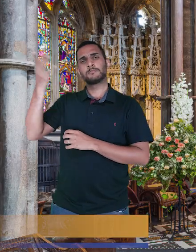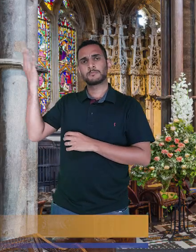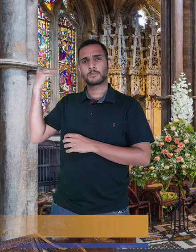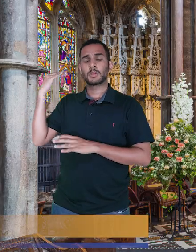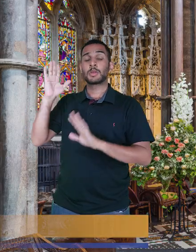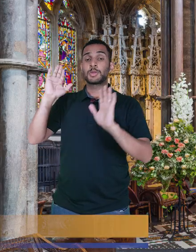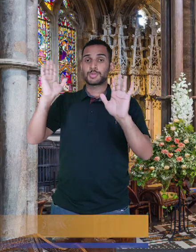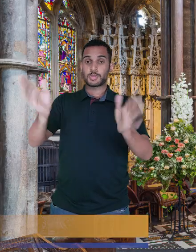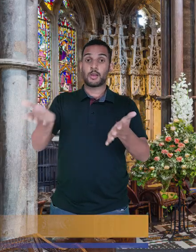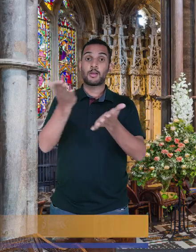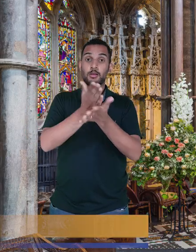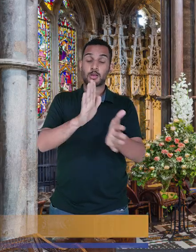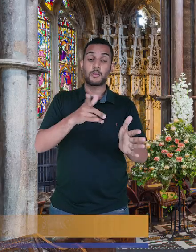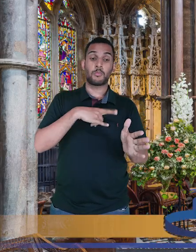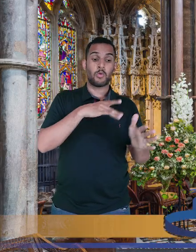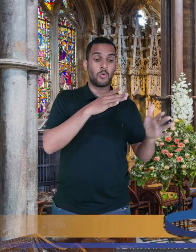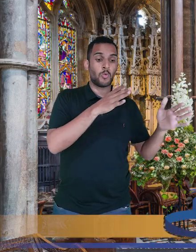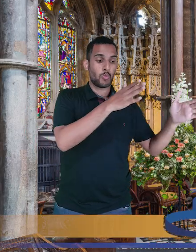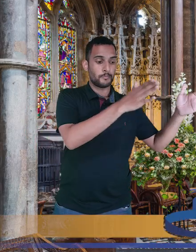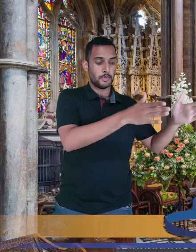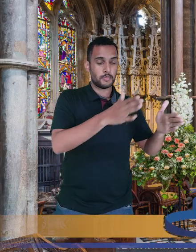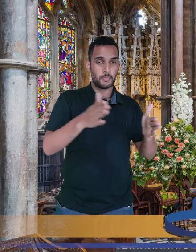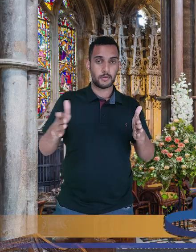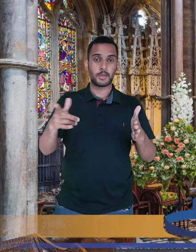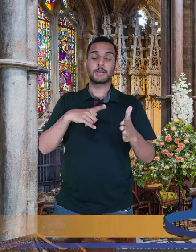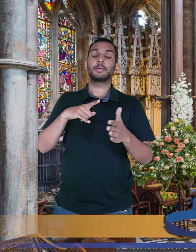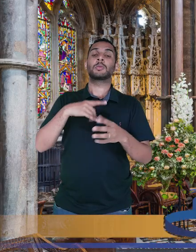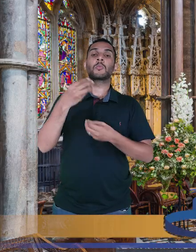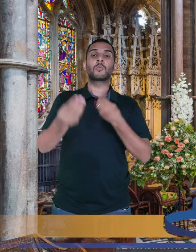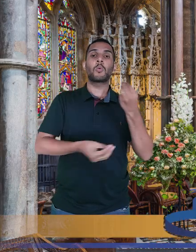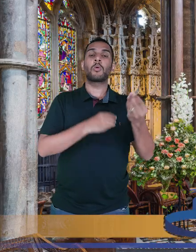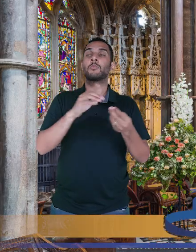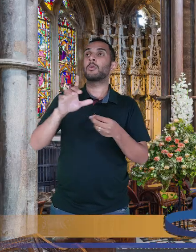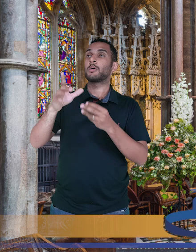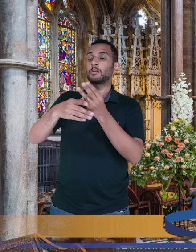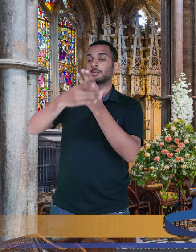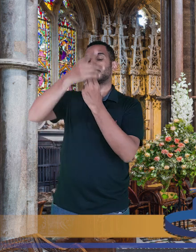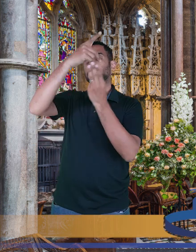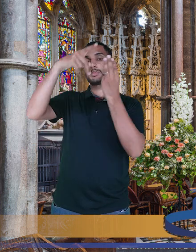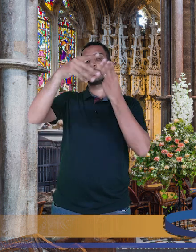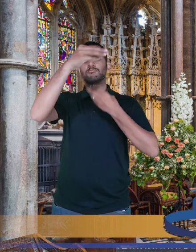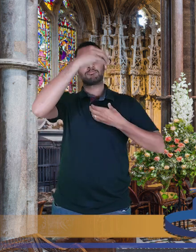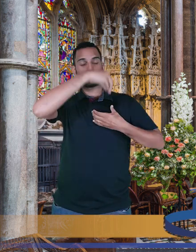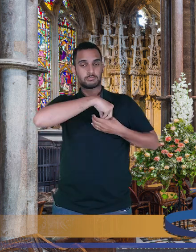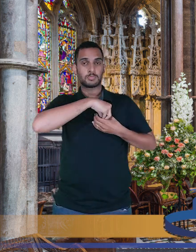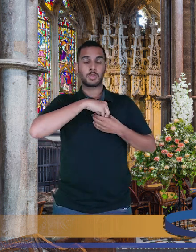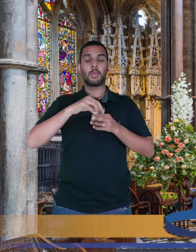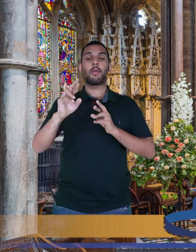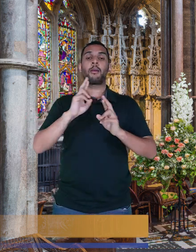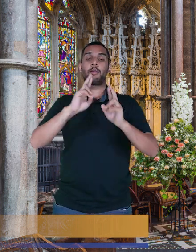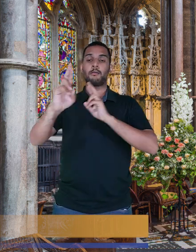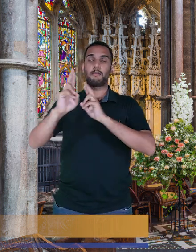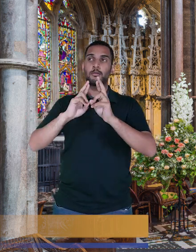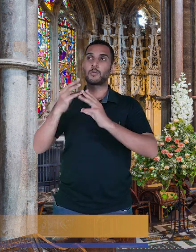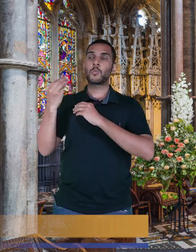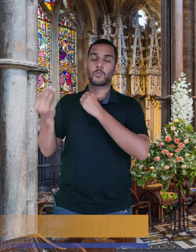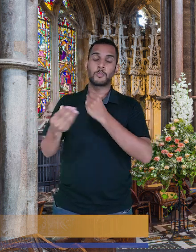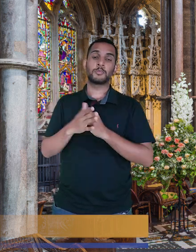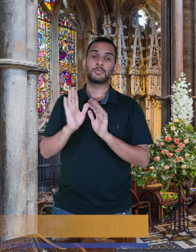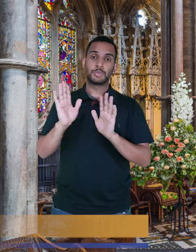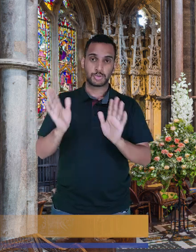Na última semana, encerramos a série de reflexões sobre o modo como as pessoas divinas habitam em nós e se relacionam